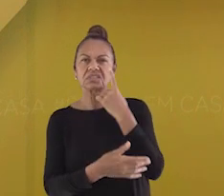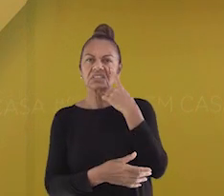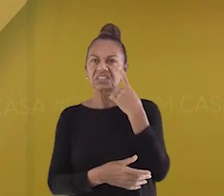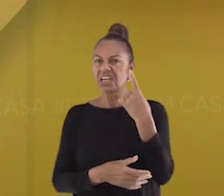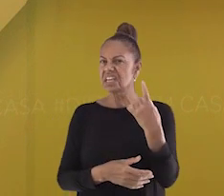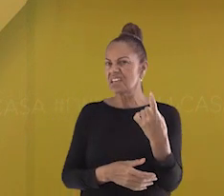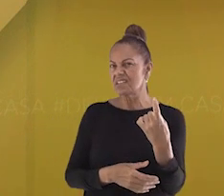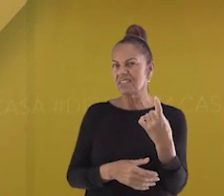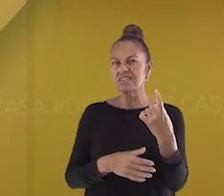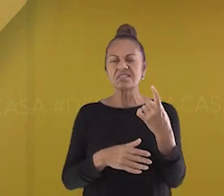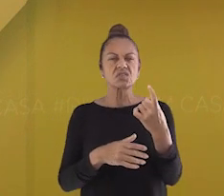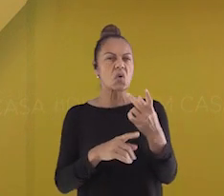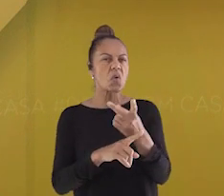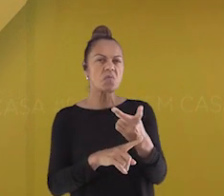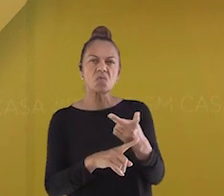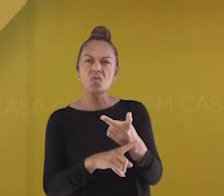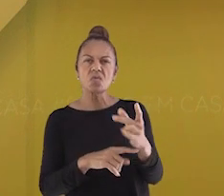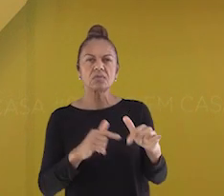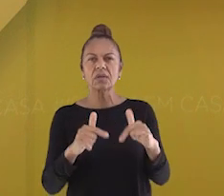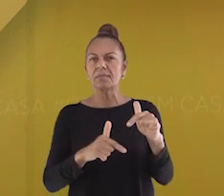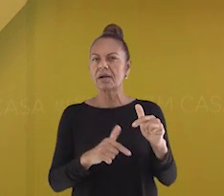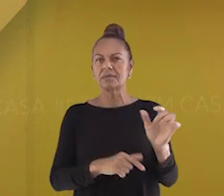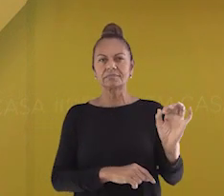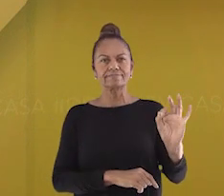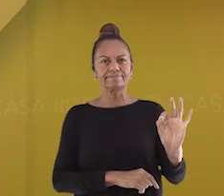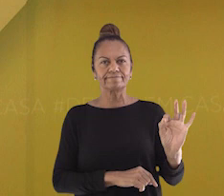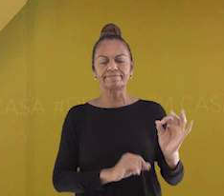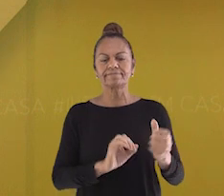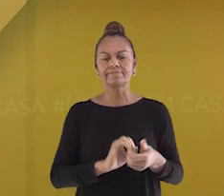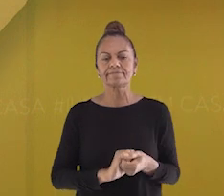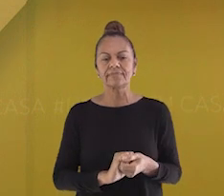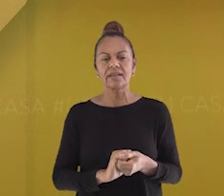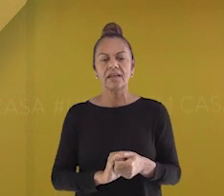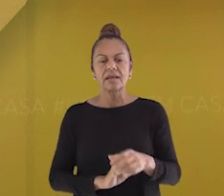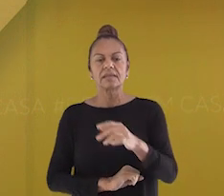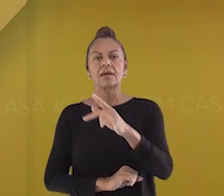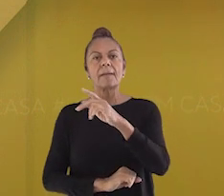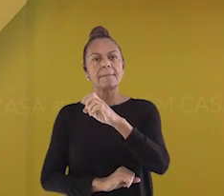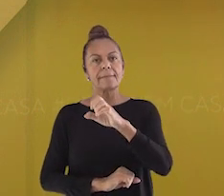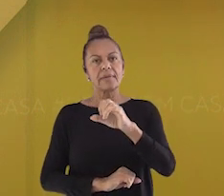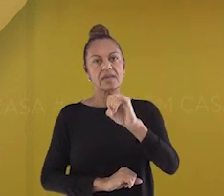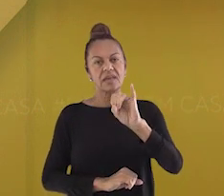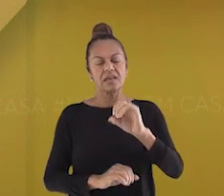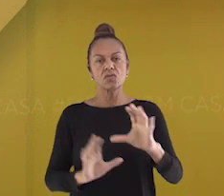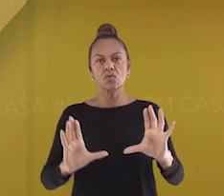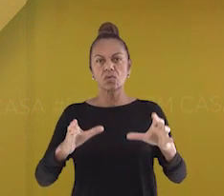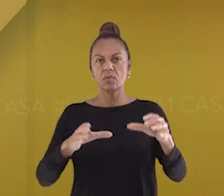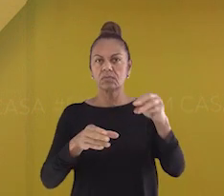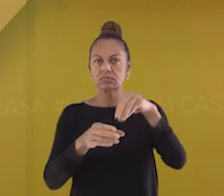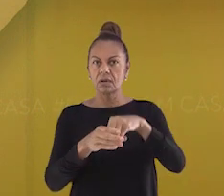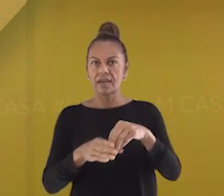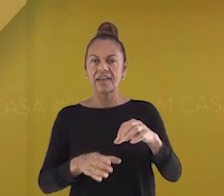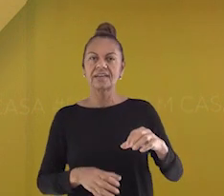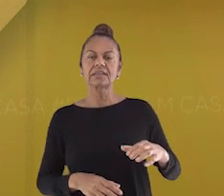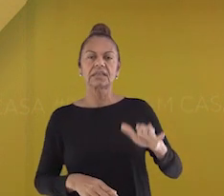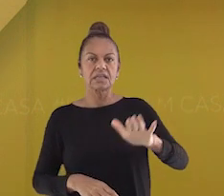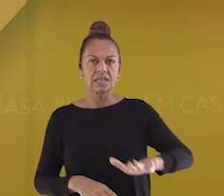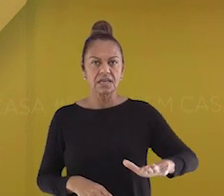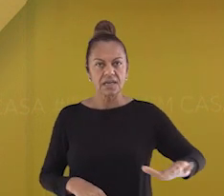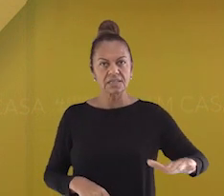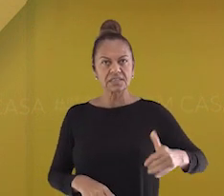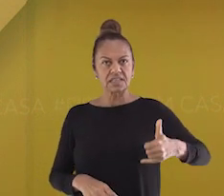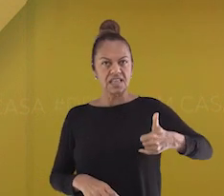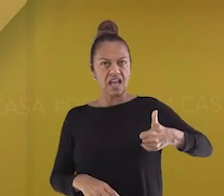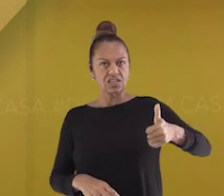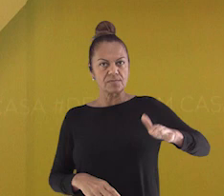possuem interesse ou que não estejam ativamente em busca de ocupação. Assim, a PEI inclui